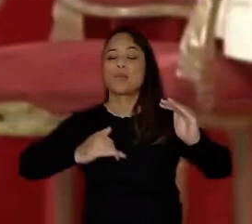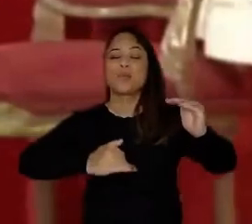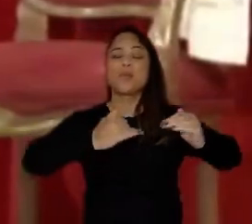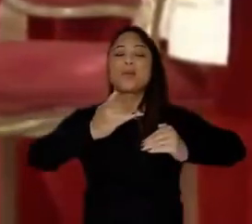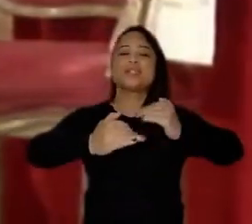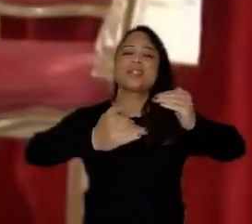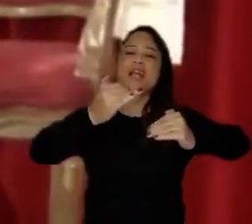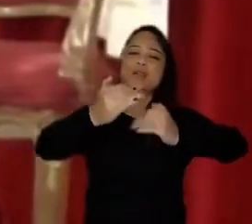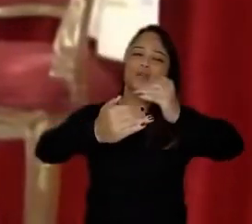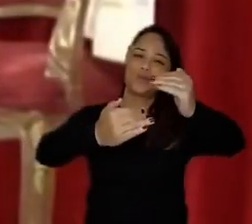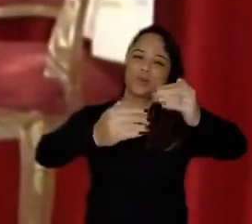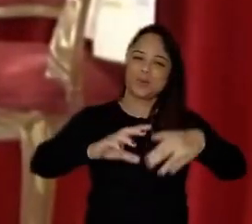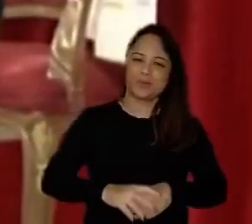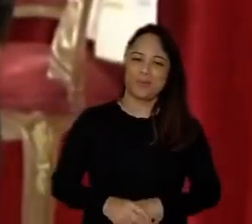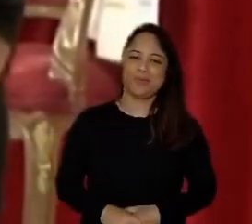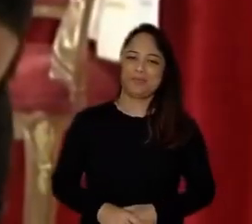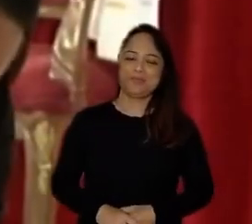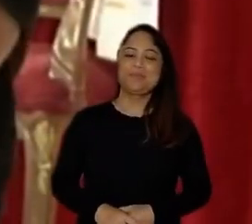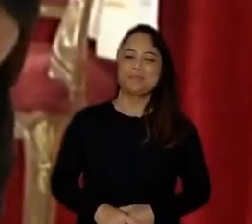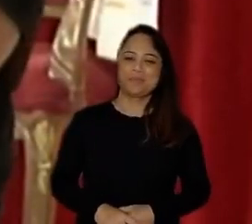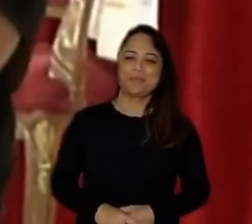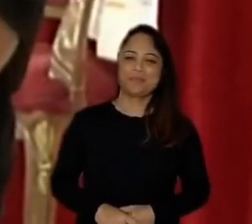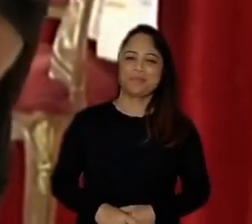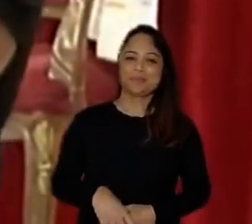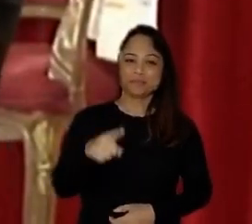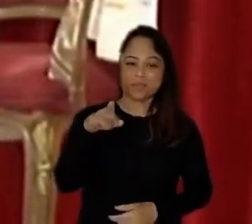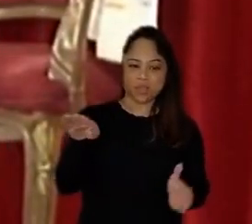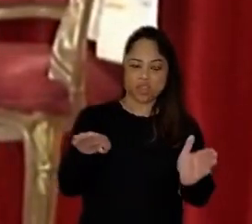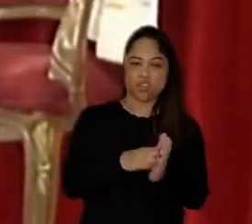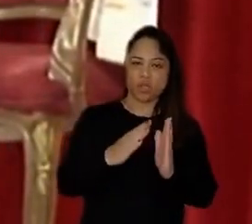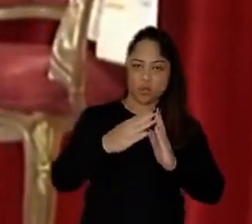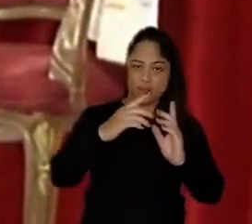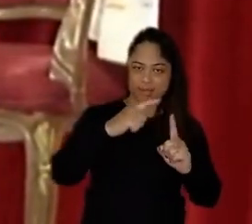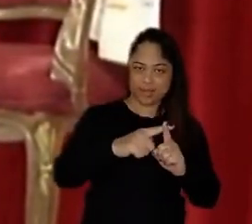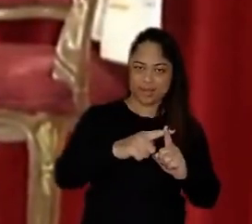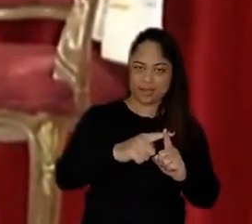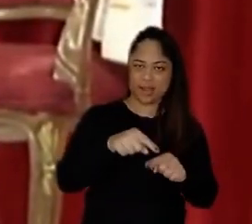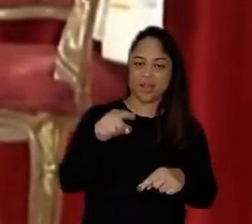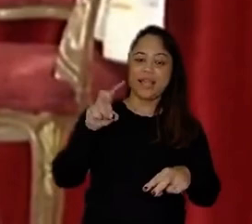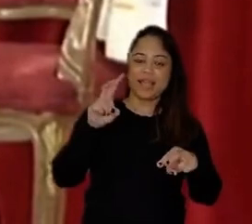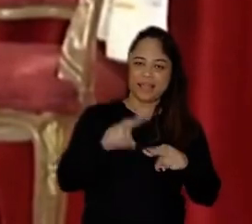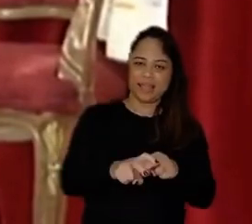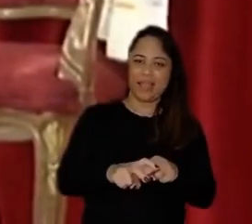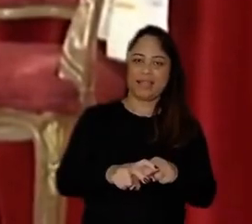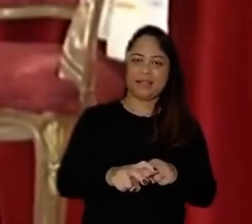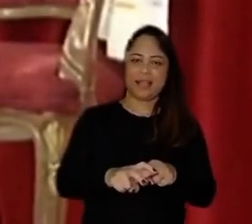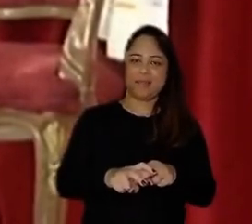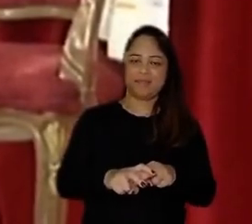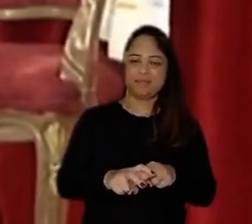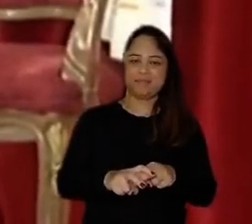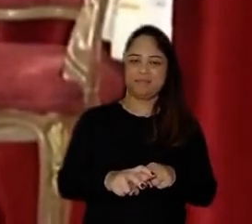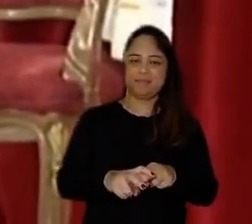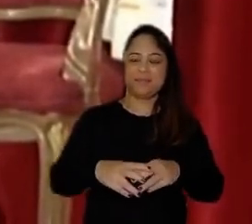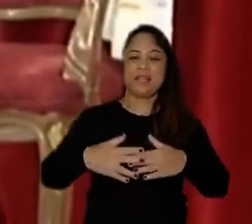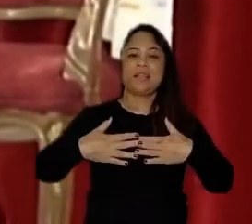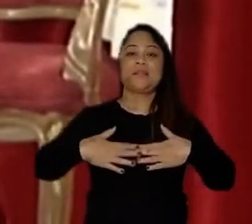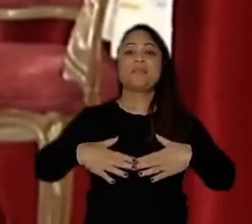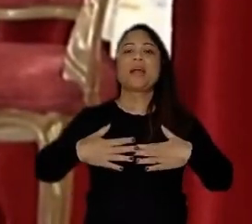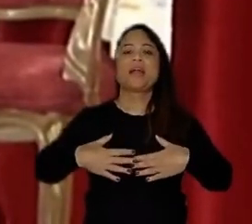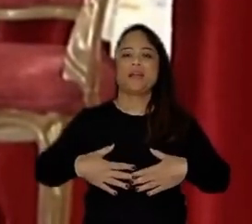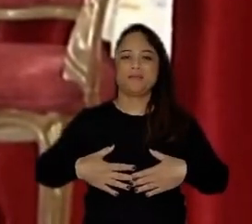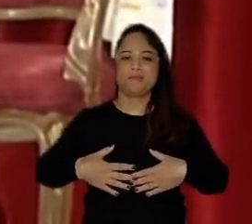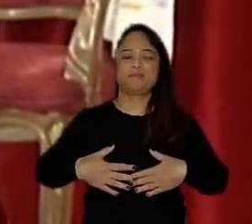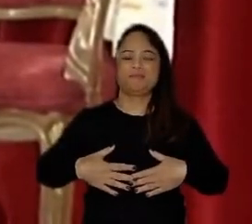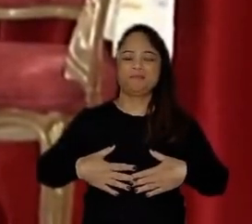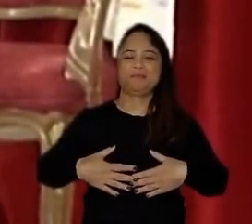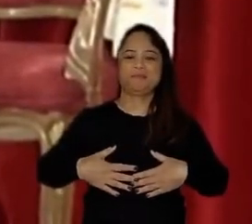Você chegou na igreja agora, senta no banco, aguenta um bocado de coisa, e a gente aguenta muita coisa. Um dia a sua hora vai